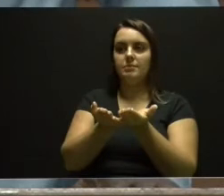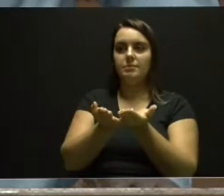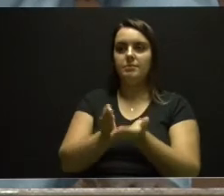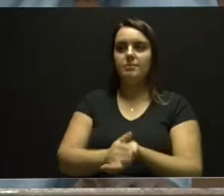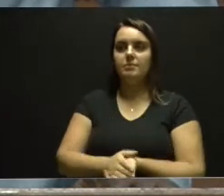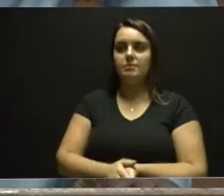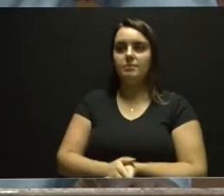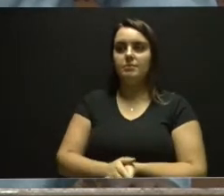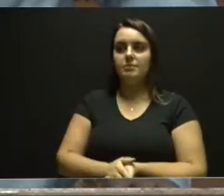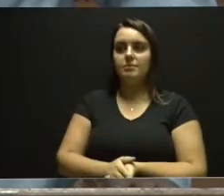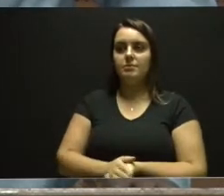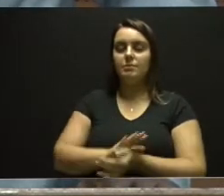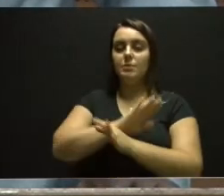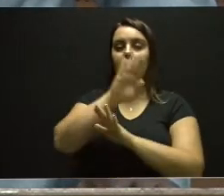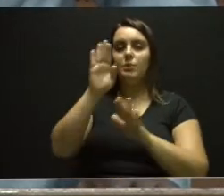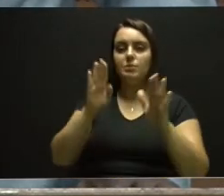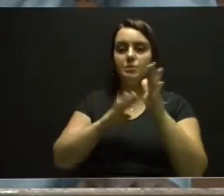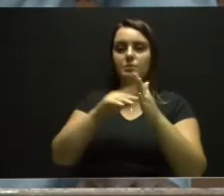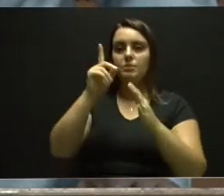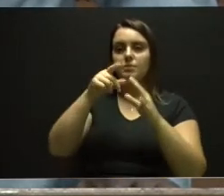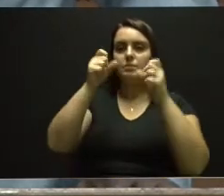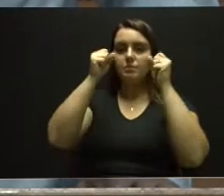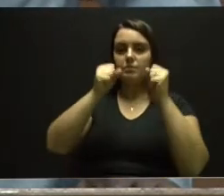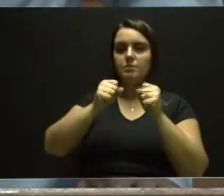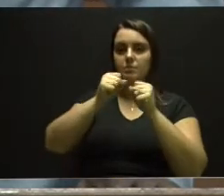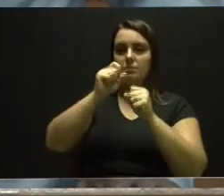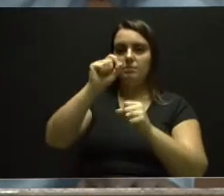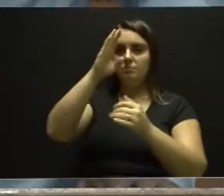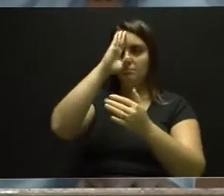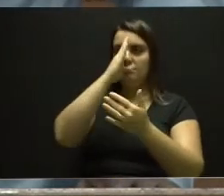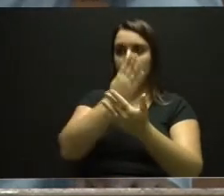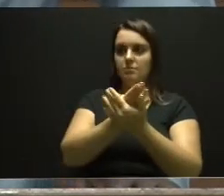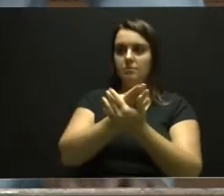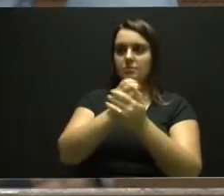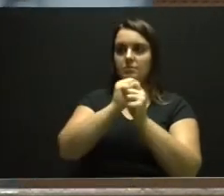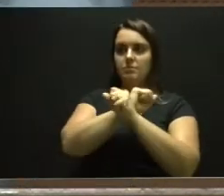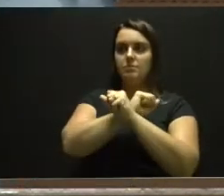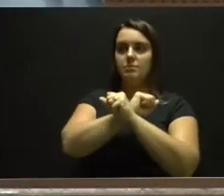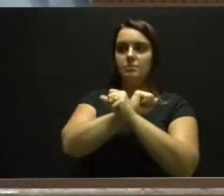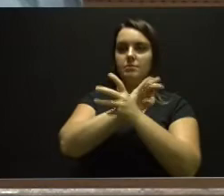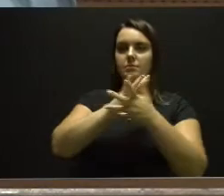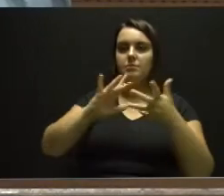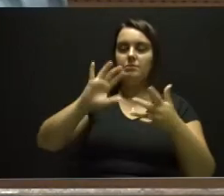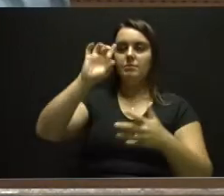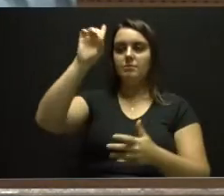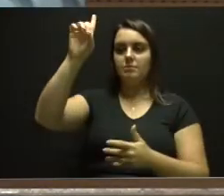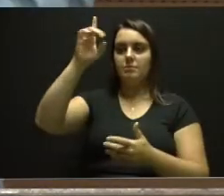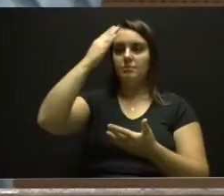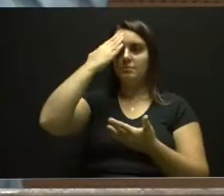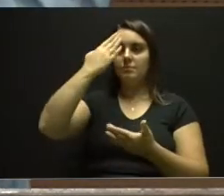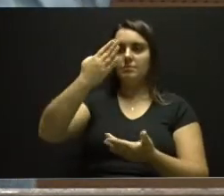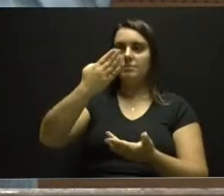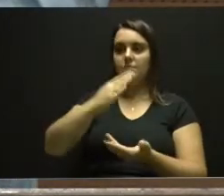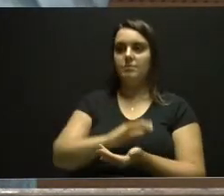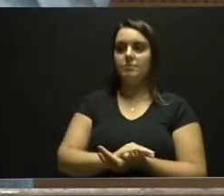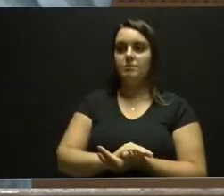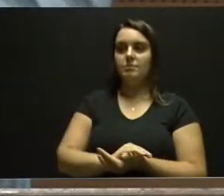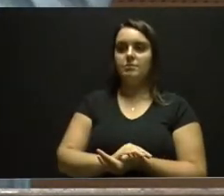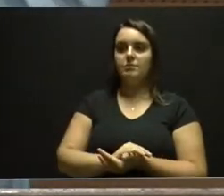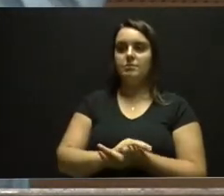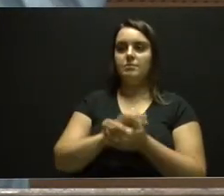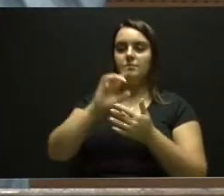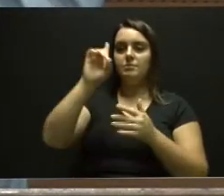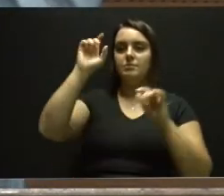tudo é possível ao que crê em deus muito obrigado gente deus abençoe a